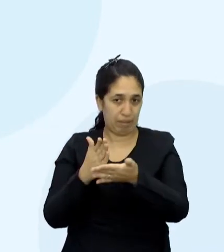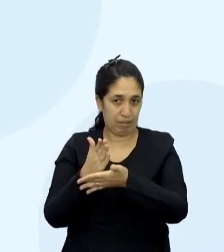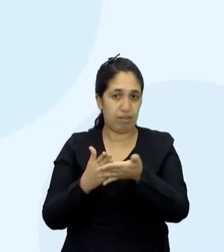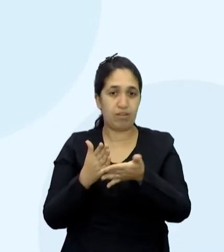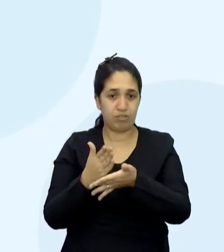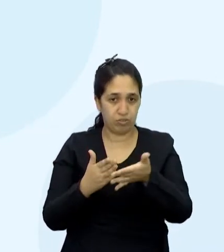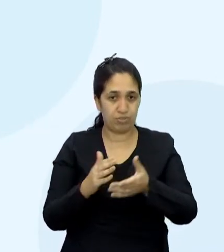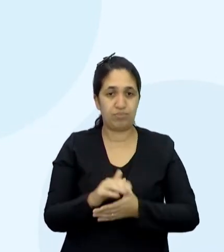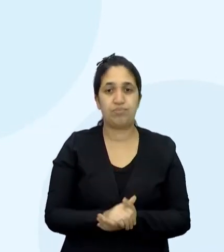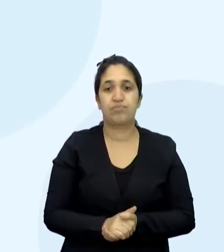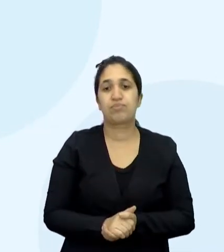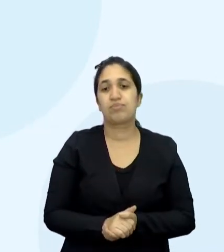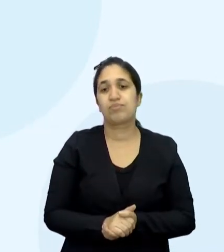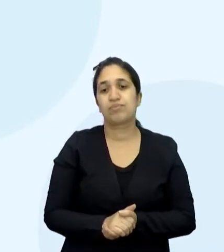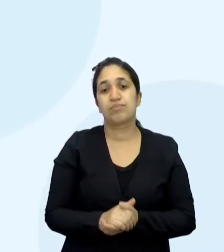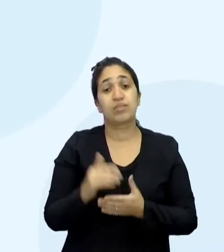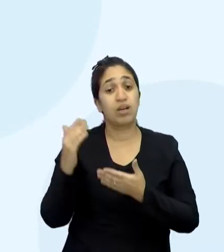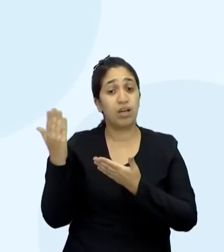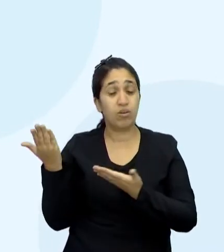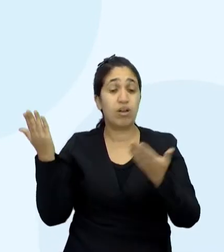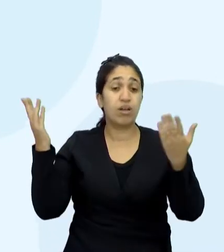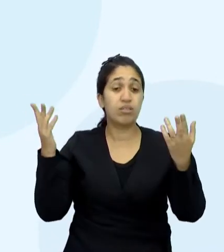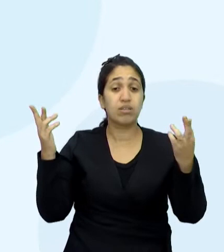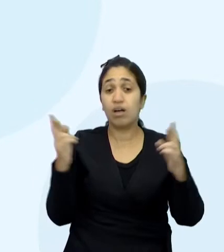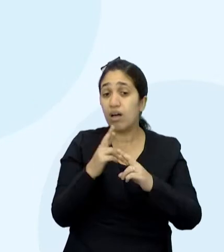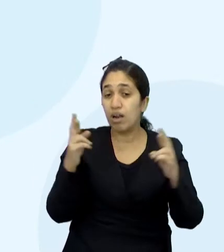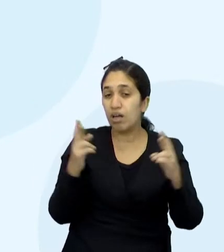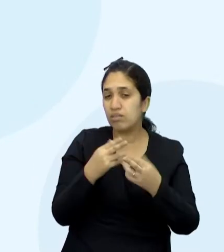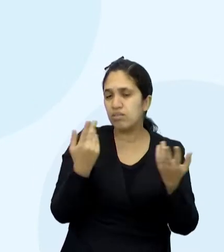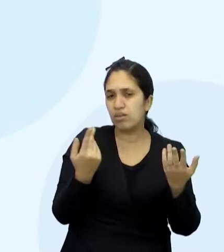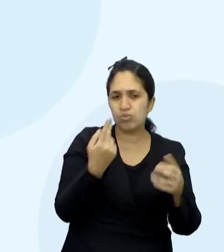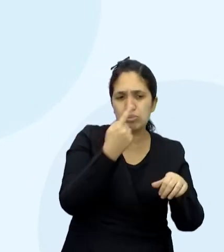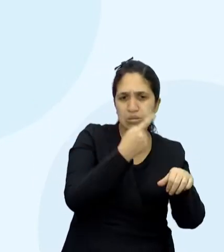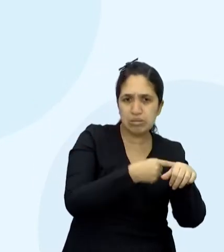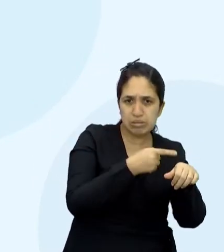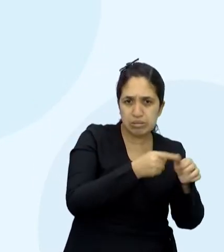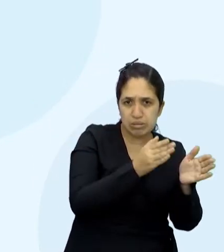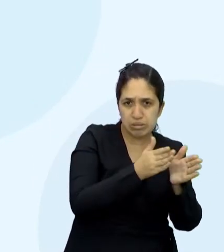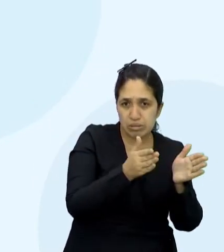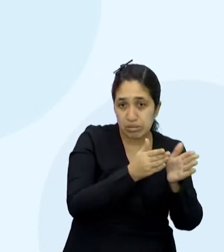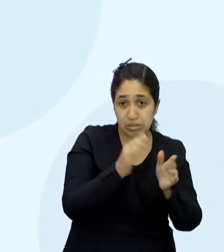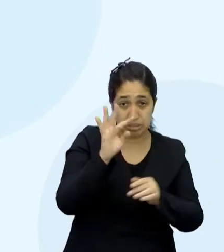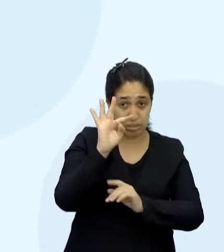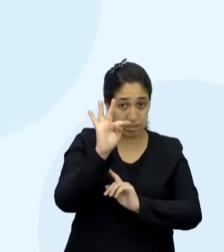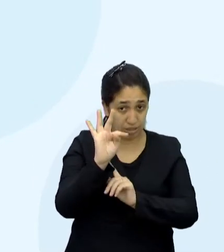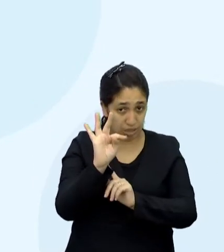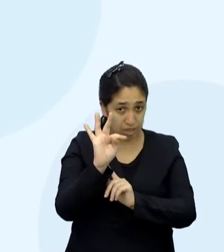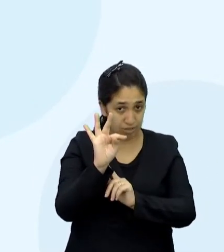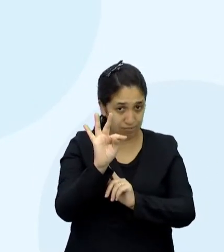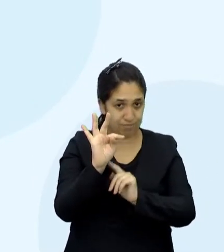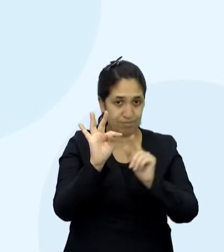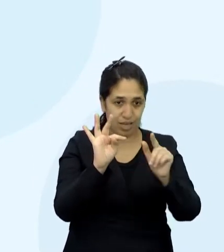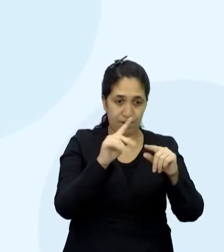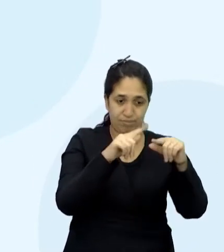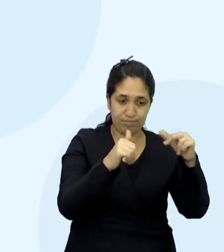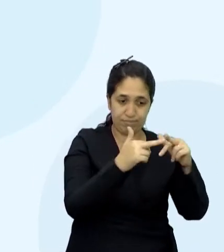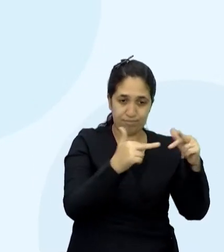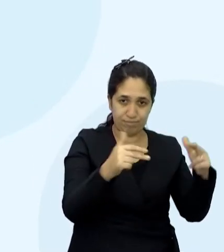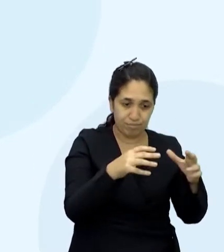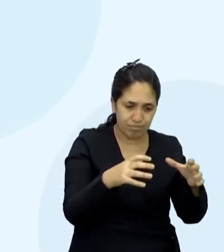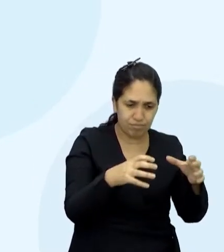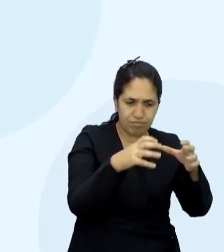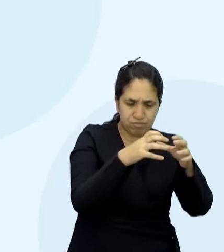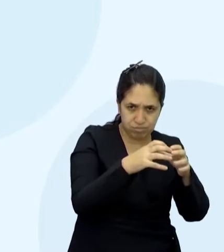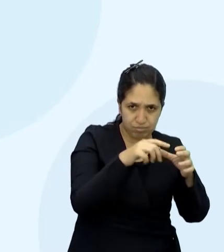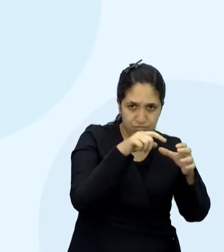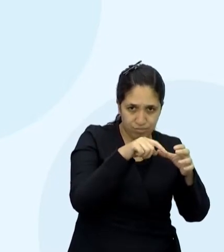metade. Colocando essa relação, né, de tempo, olha uma grandeza, necessário para que uma amostra de material,